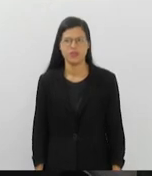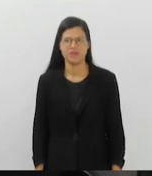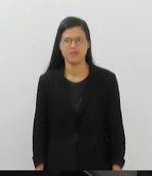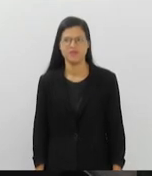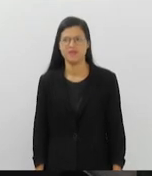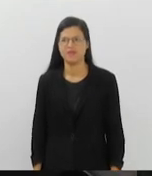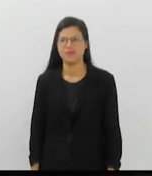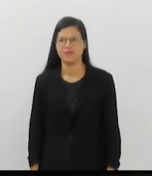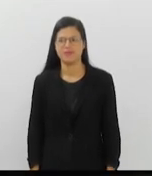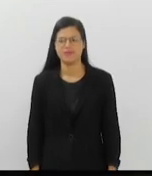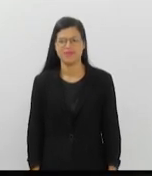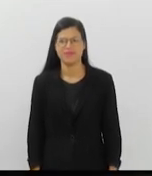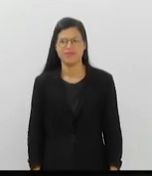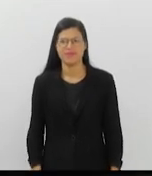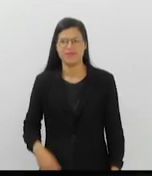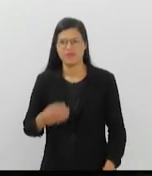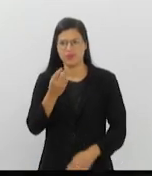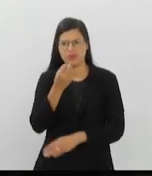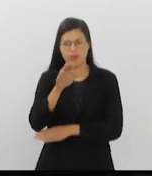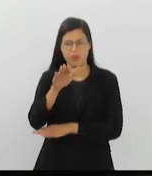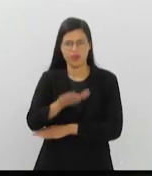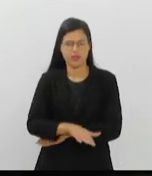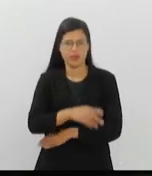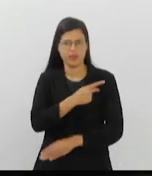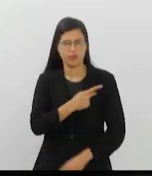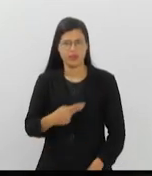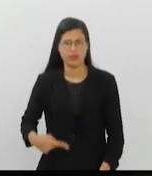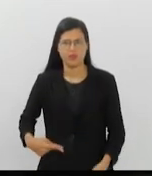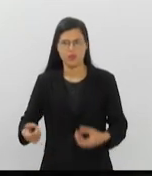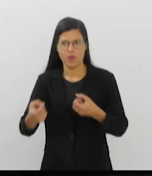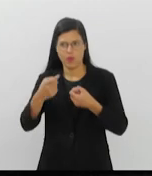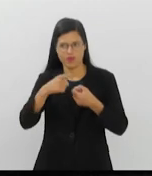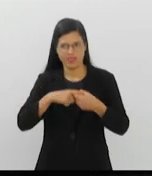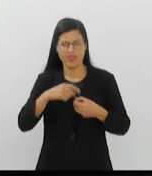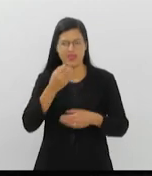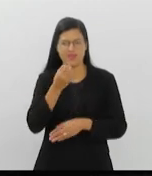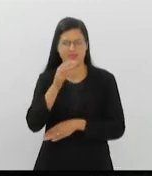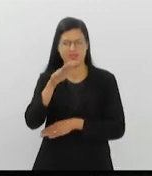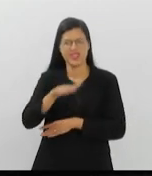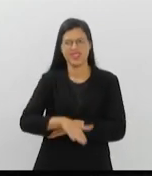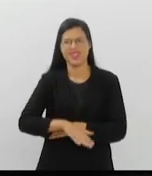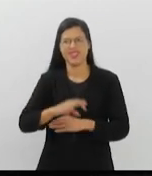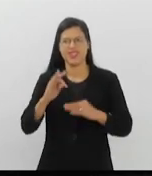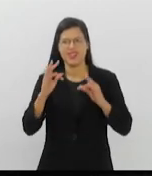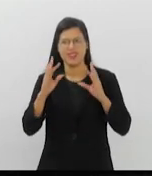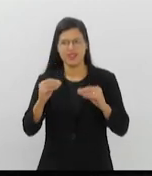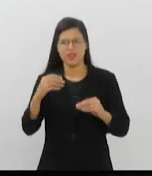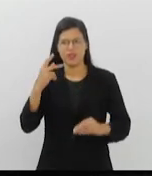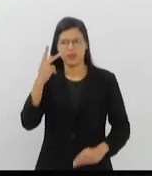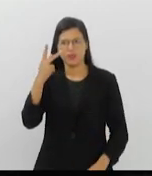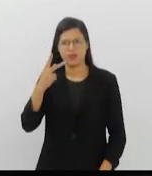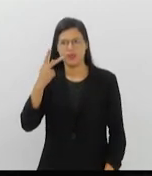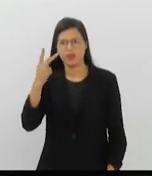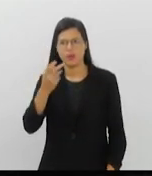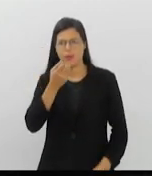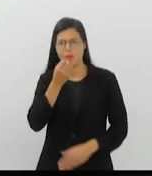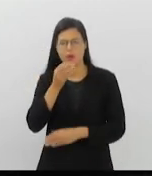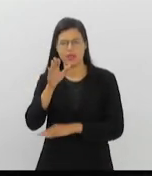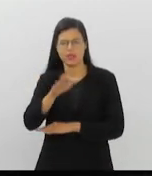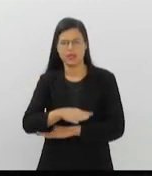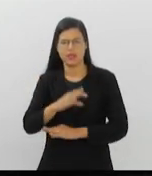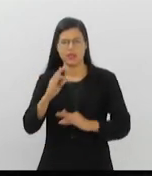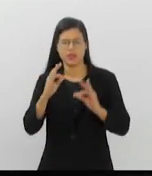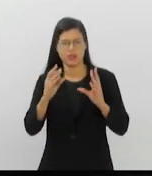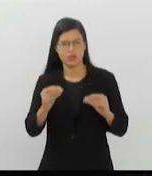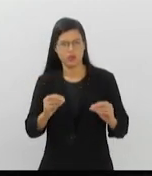ah Boa tarde no presidente voltando né boa tarde a todos os parlamentares Boa tarde a todos aqueles